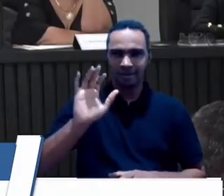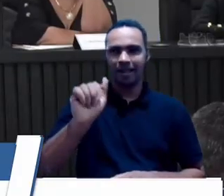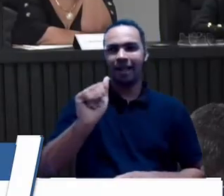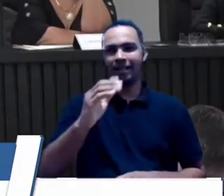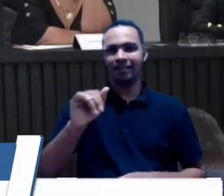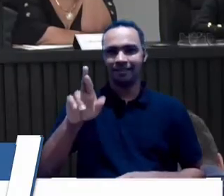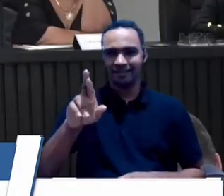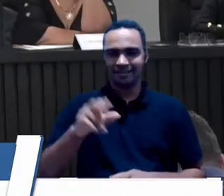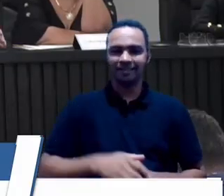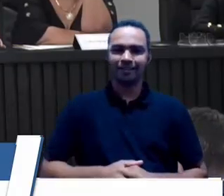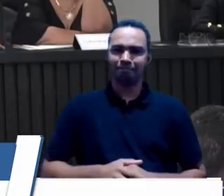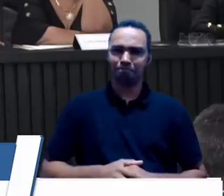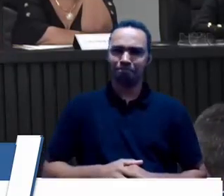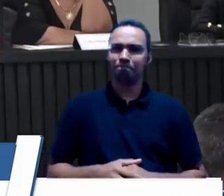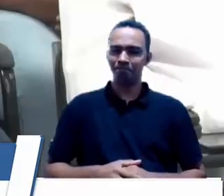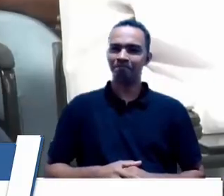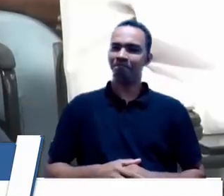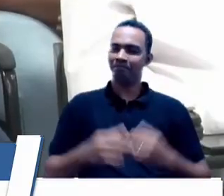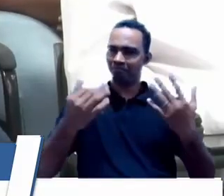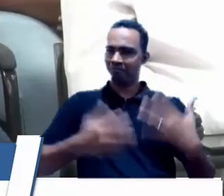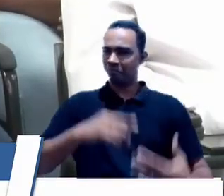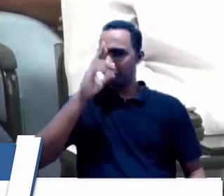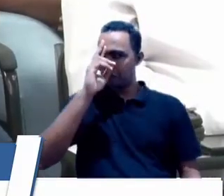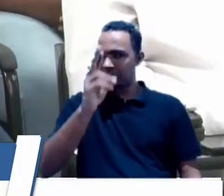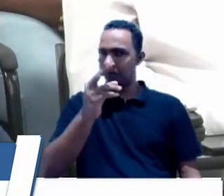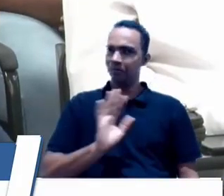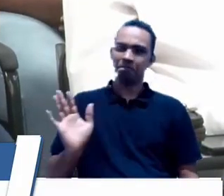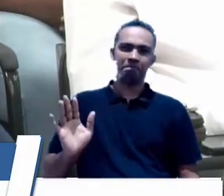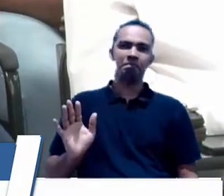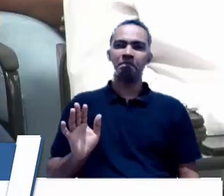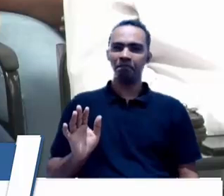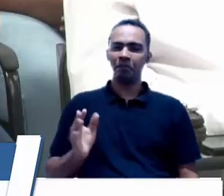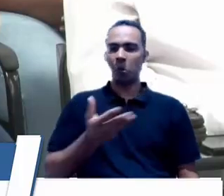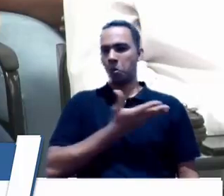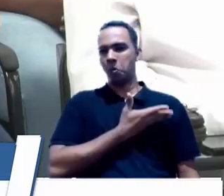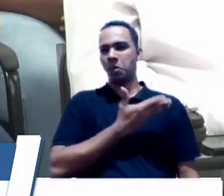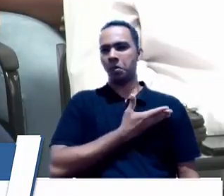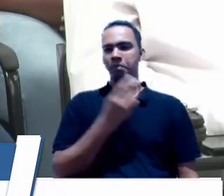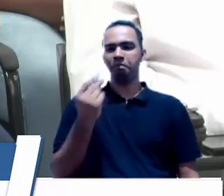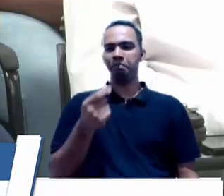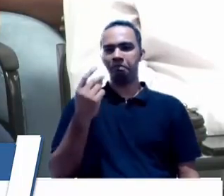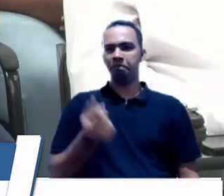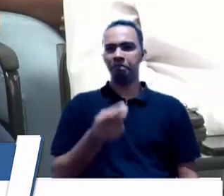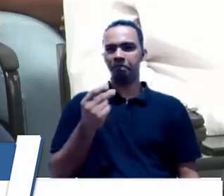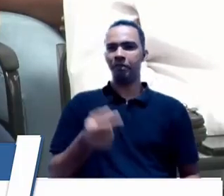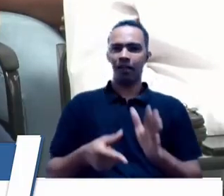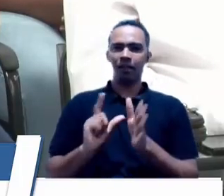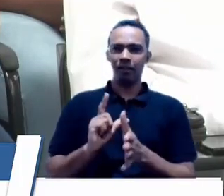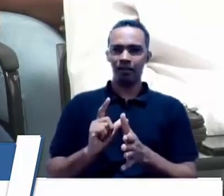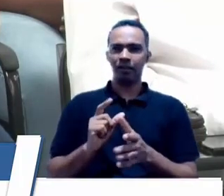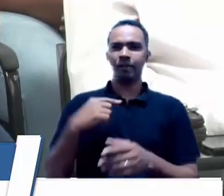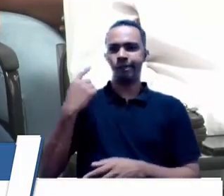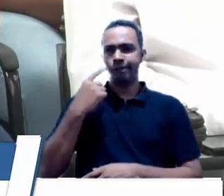falar de vossa senhoria, falar de você é falar de um amigo. Diante da advocacia, diante da